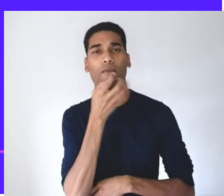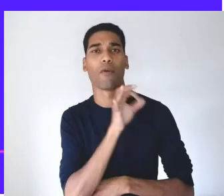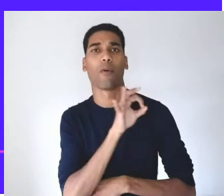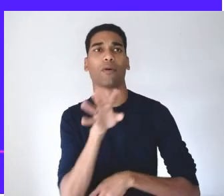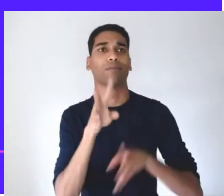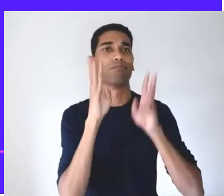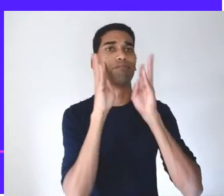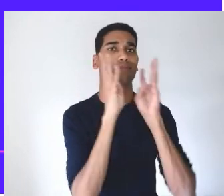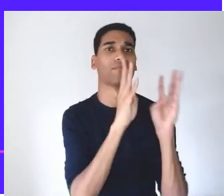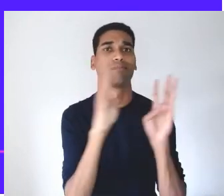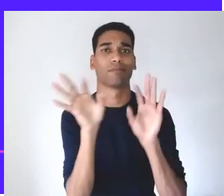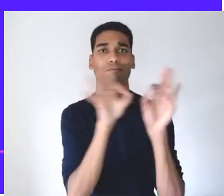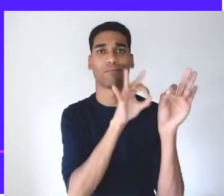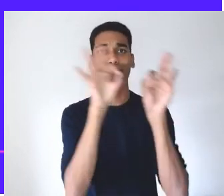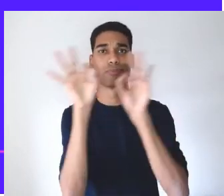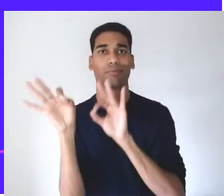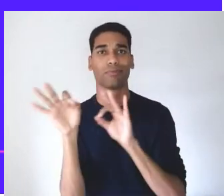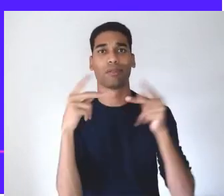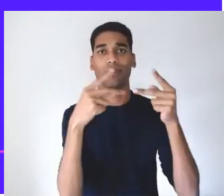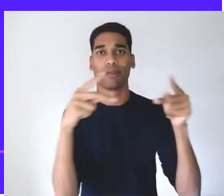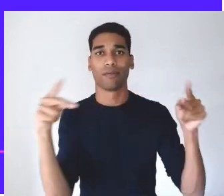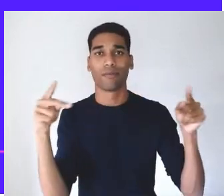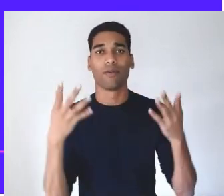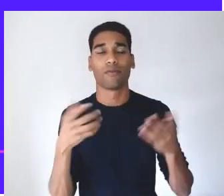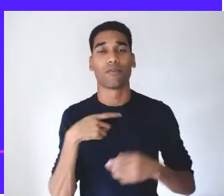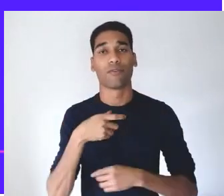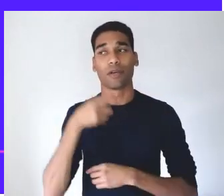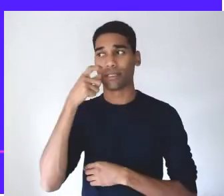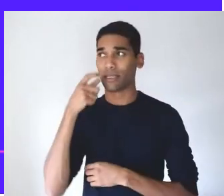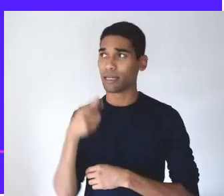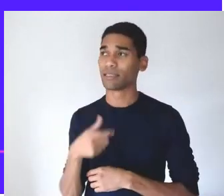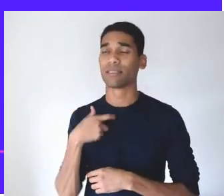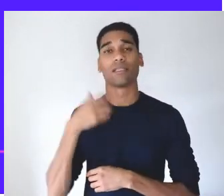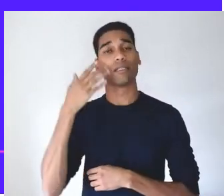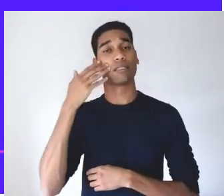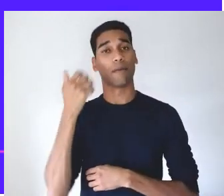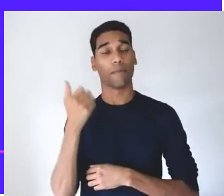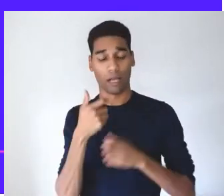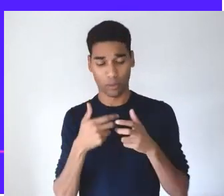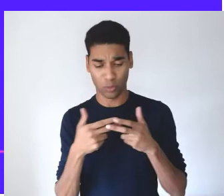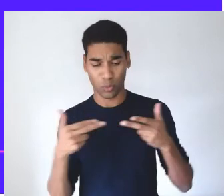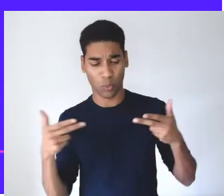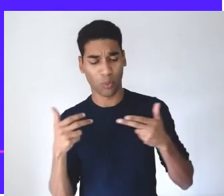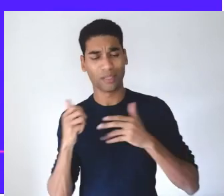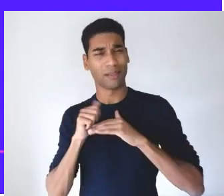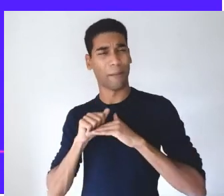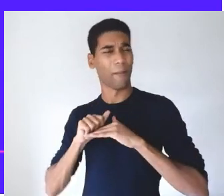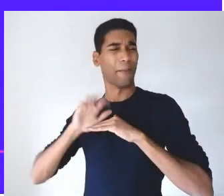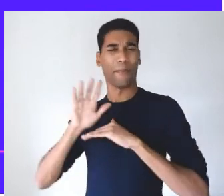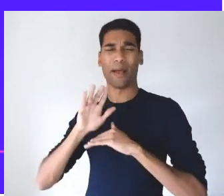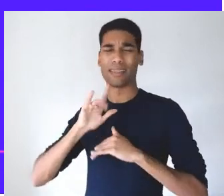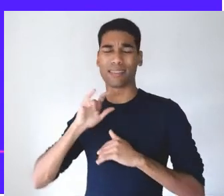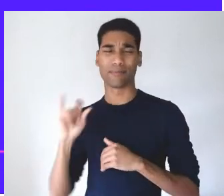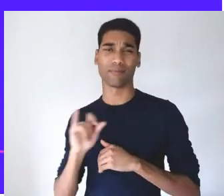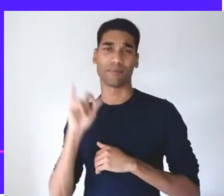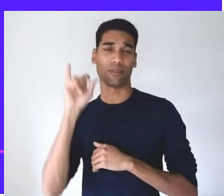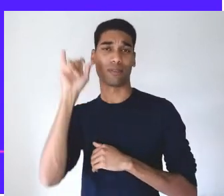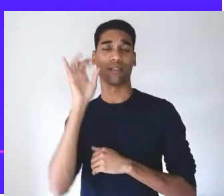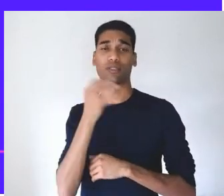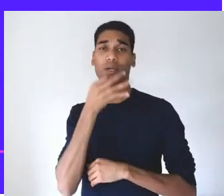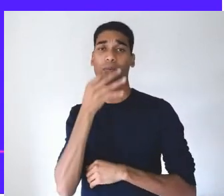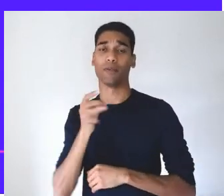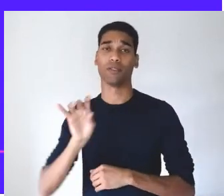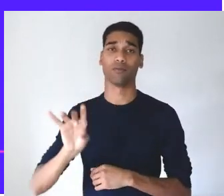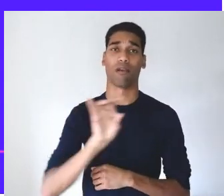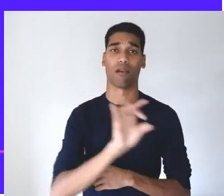entender o que é mais relevante, assim, para cada uma das debatedoras aqui. E sair daqui também